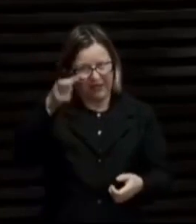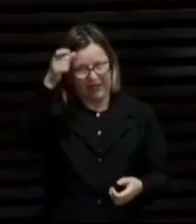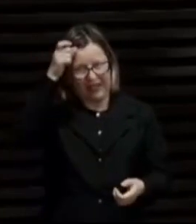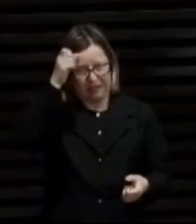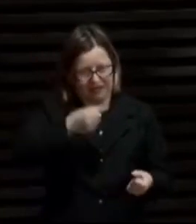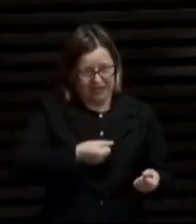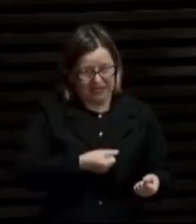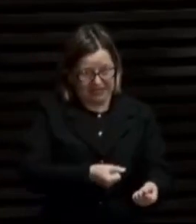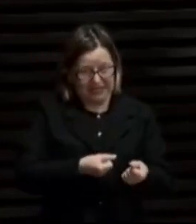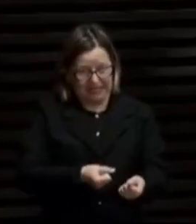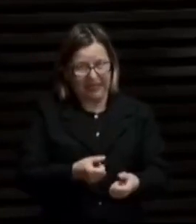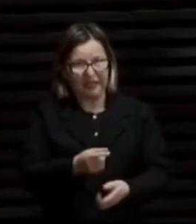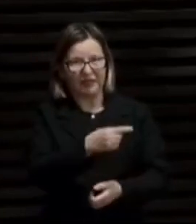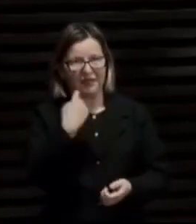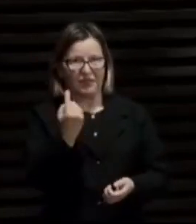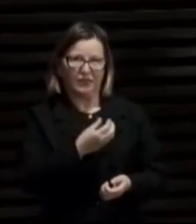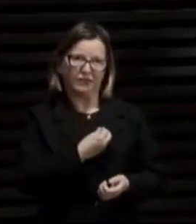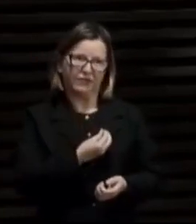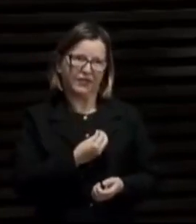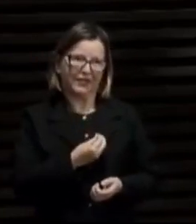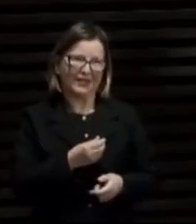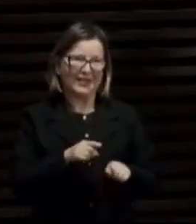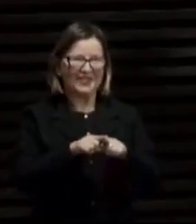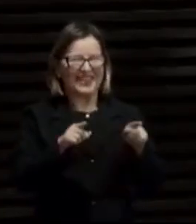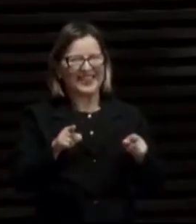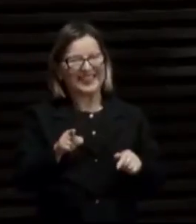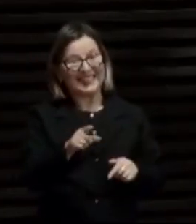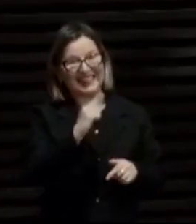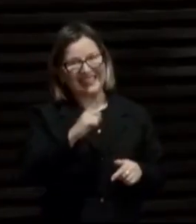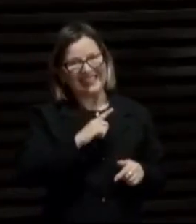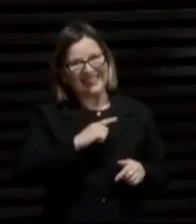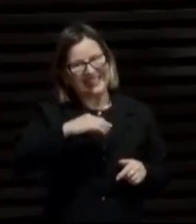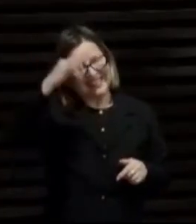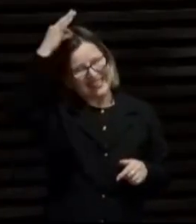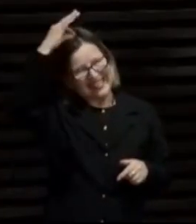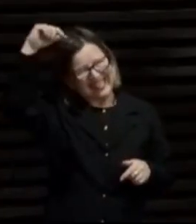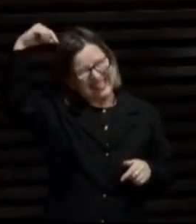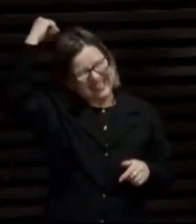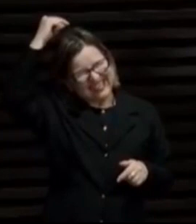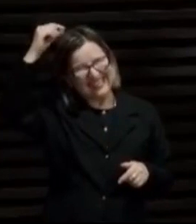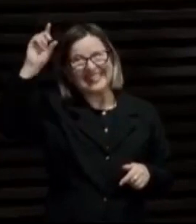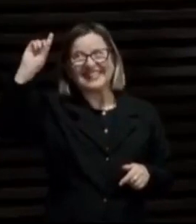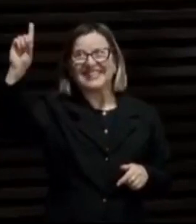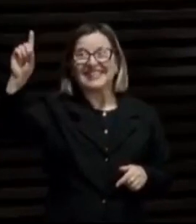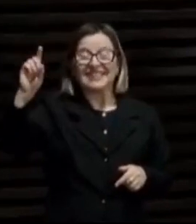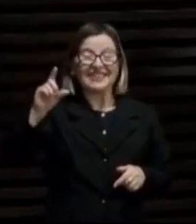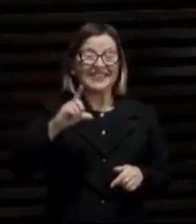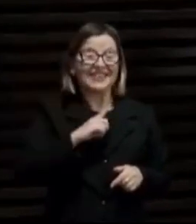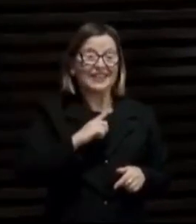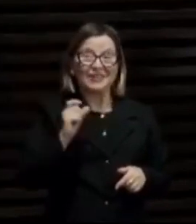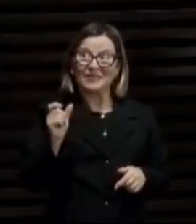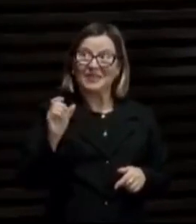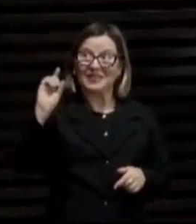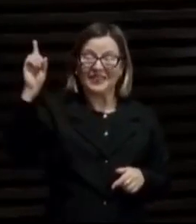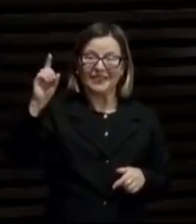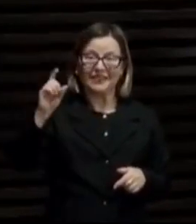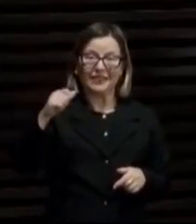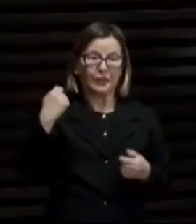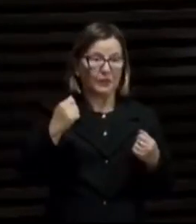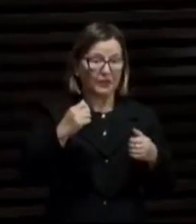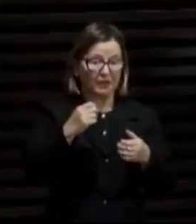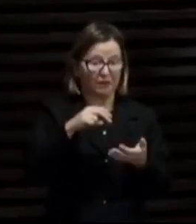nossa vida. Mas nós temos o Espírito Santo de Deus, nós temos a palavra em que nós devemos nos apegar.